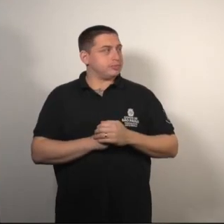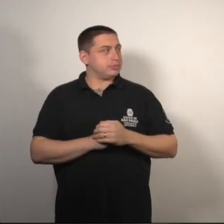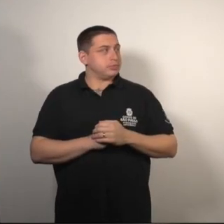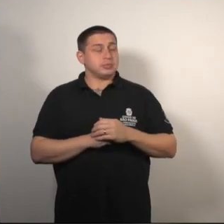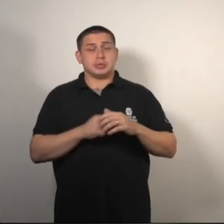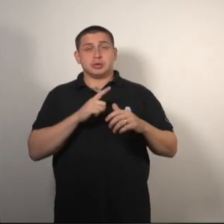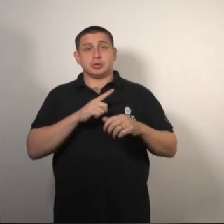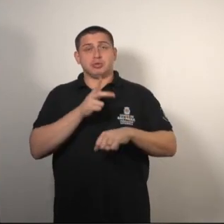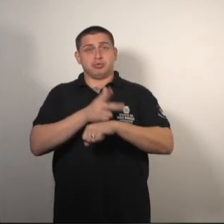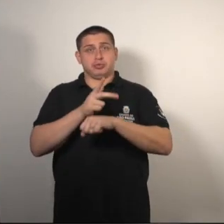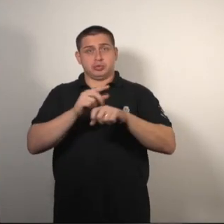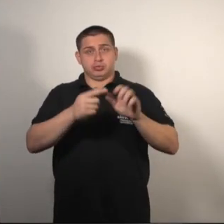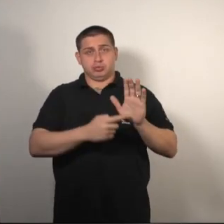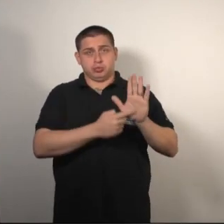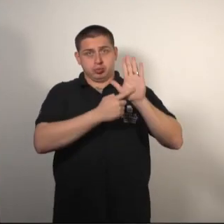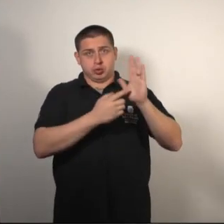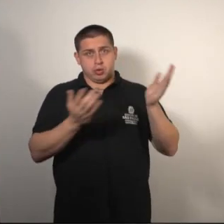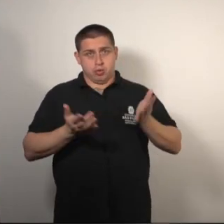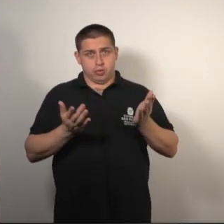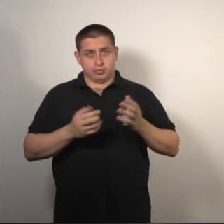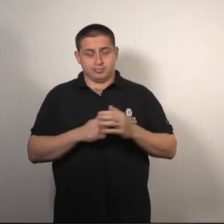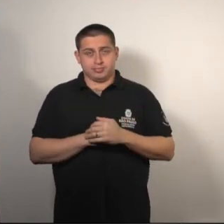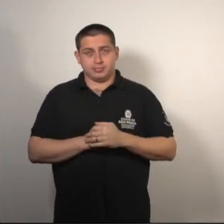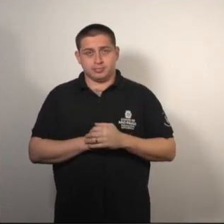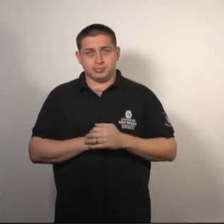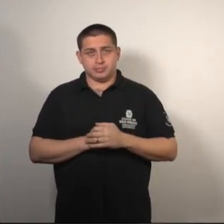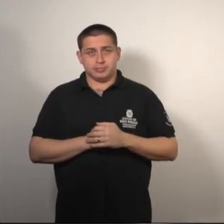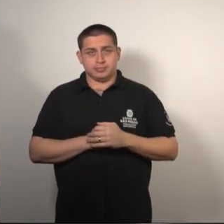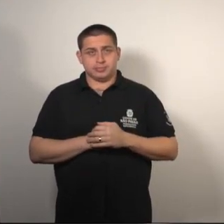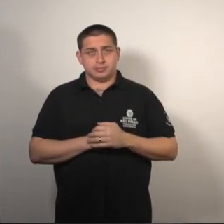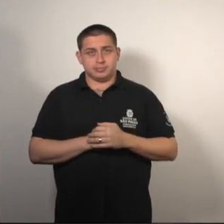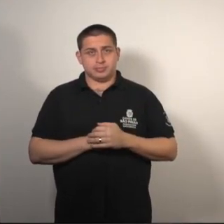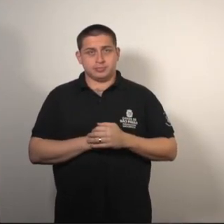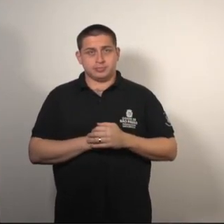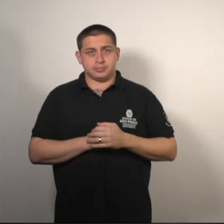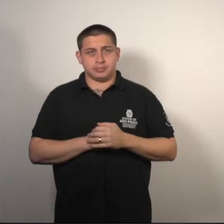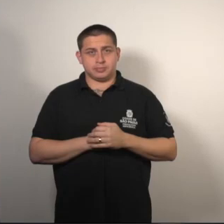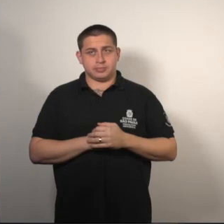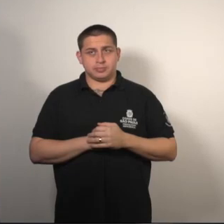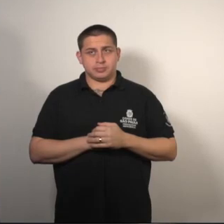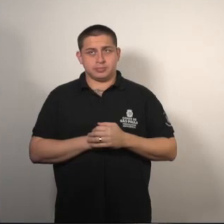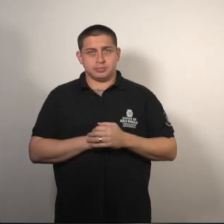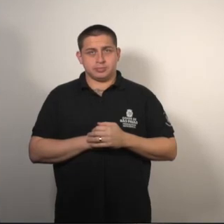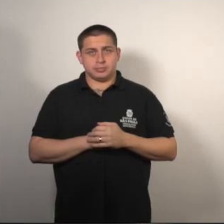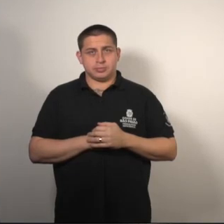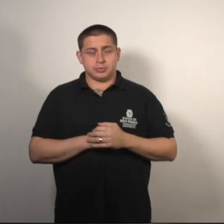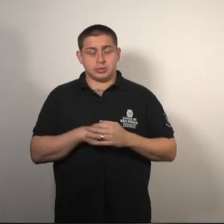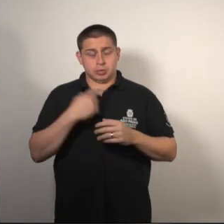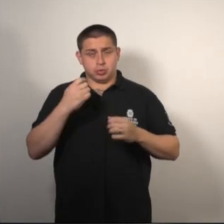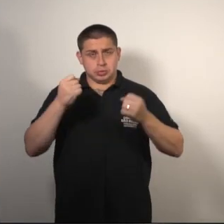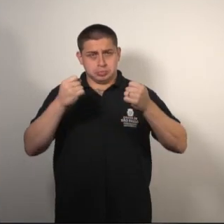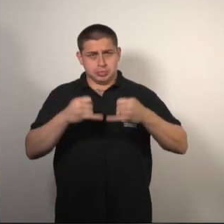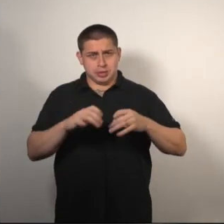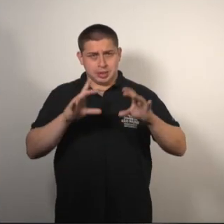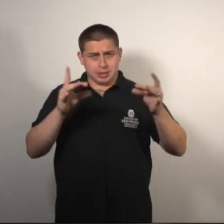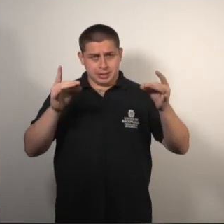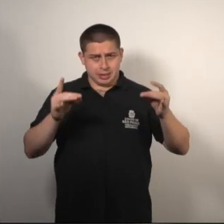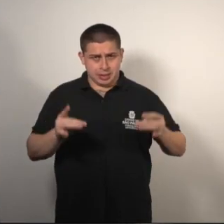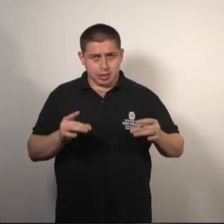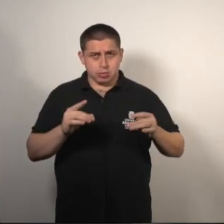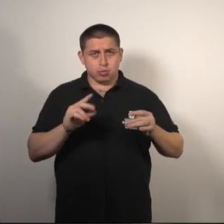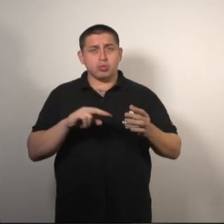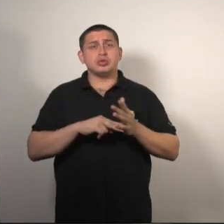vídeo, né? Tem um vídeo? Ah, tá. Aí depois, só na sua apresentação, você explica o que é isso aí, para as pessoas entenderem, porque fica